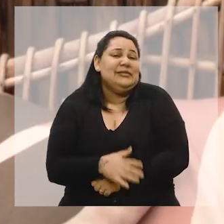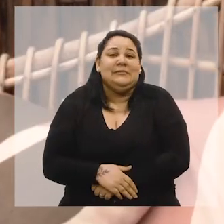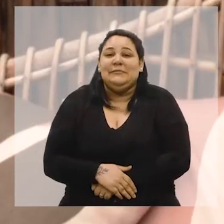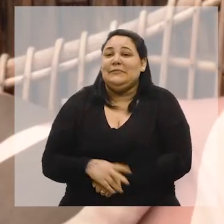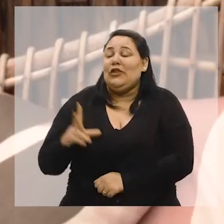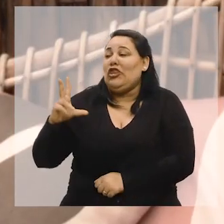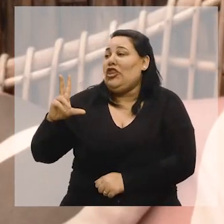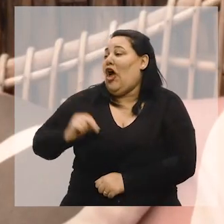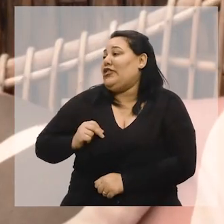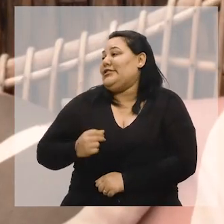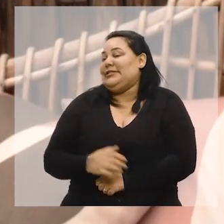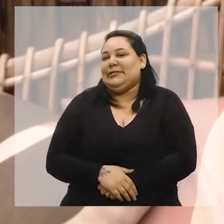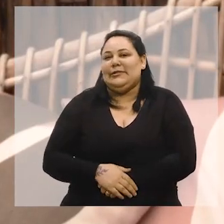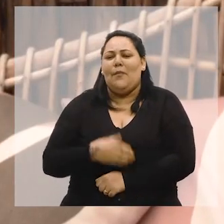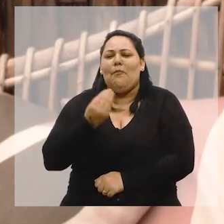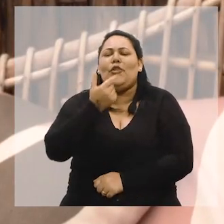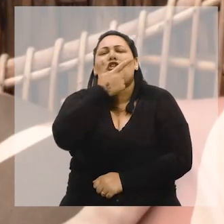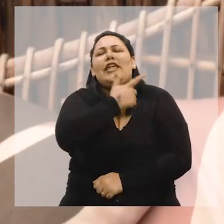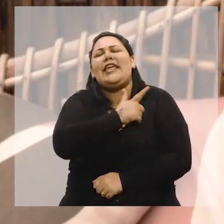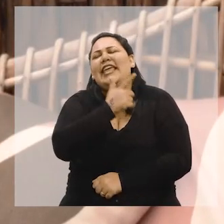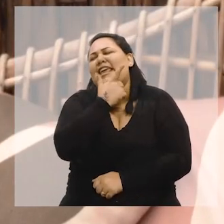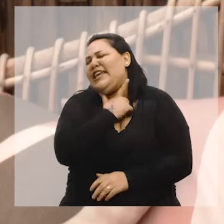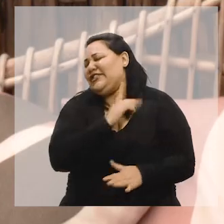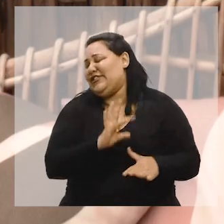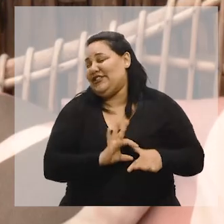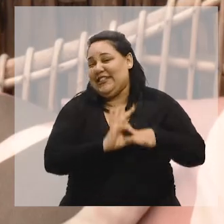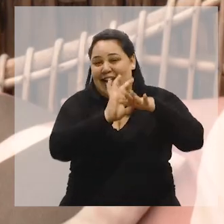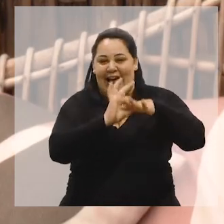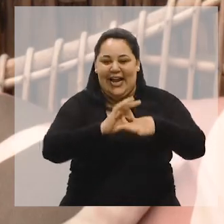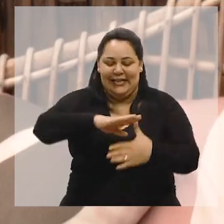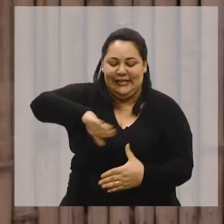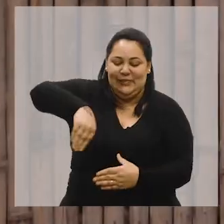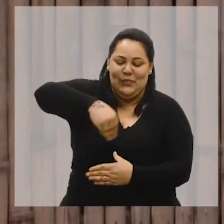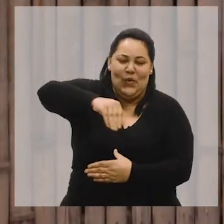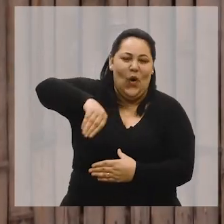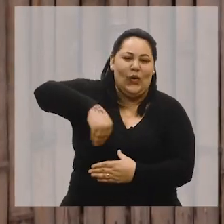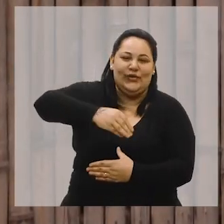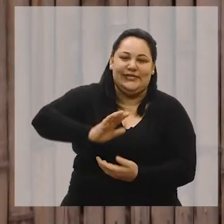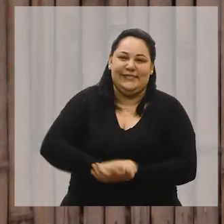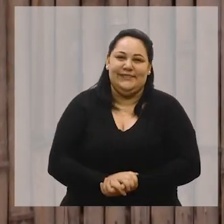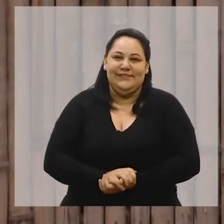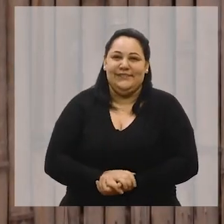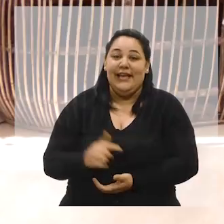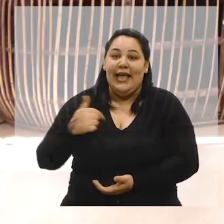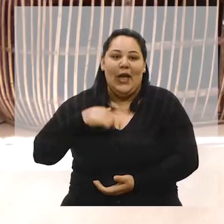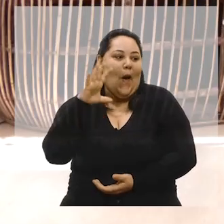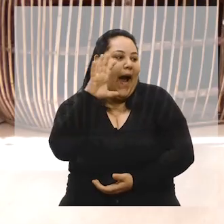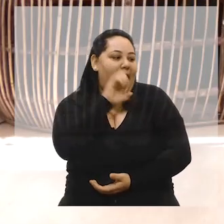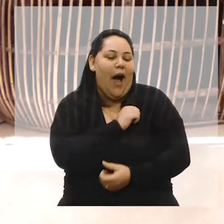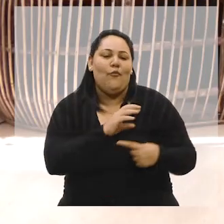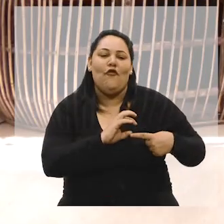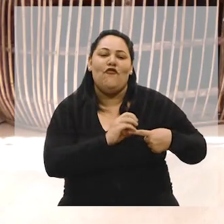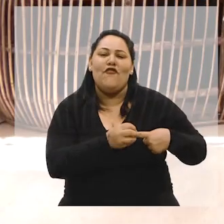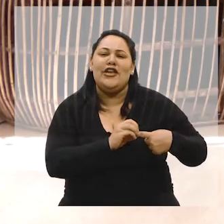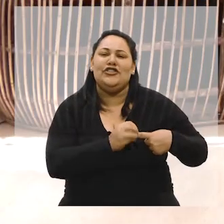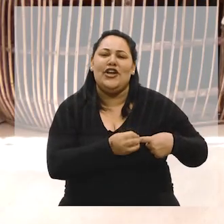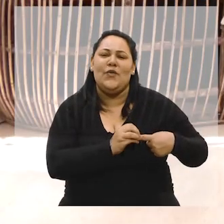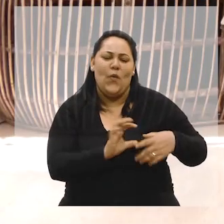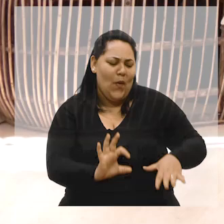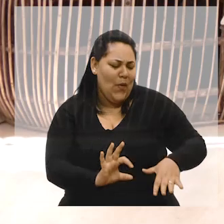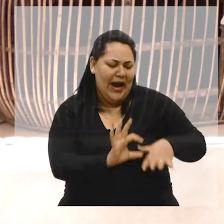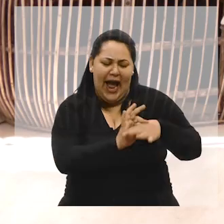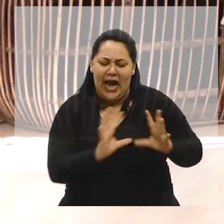Nossa Senhora! Com muito queijo, com muita carne. Muito molho. E eu amo uma feijoada. Uma